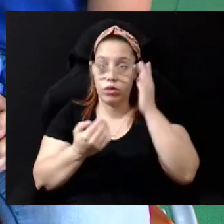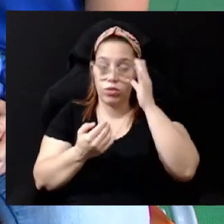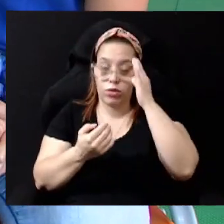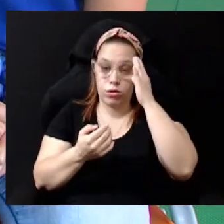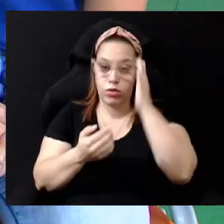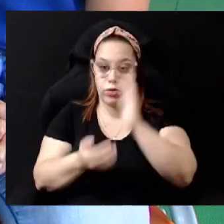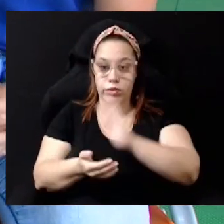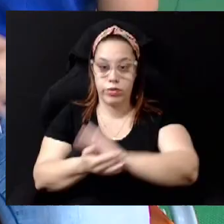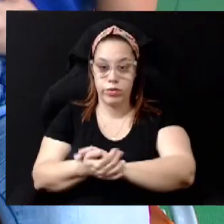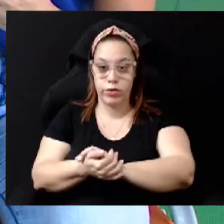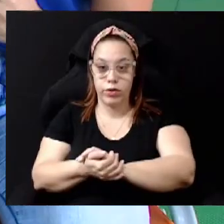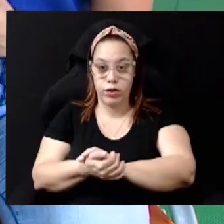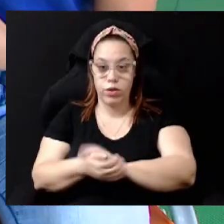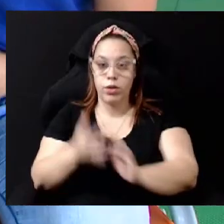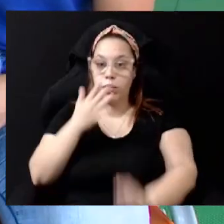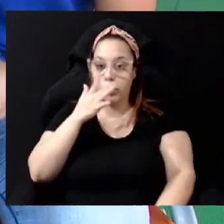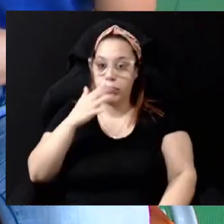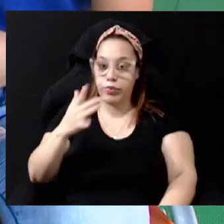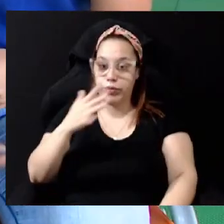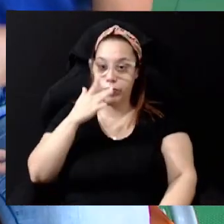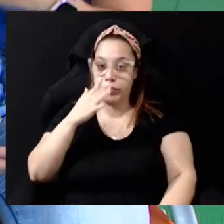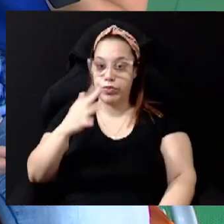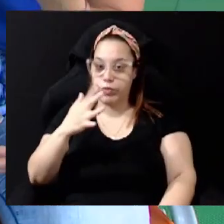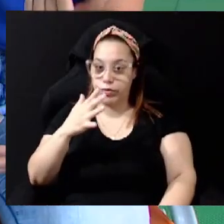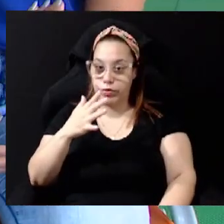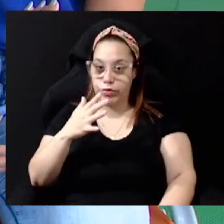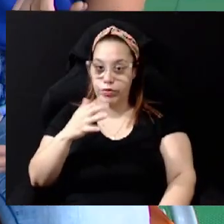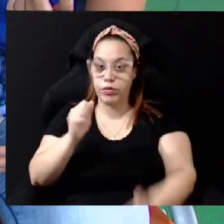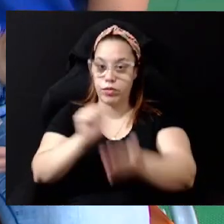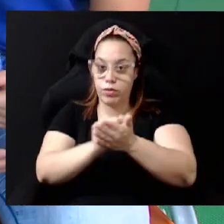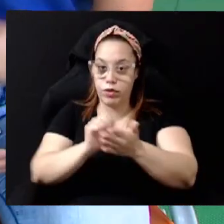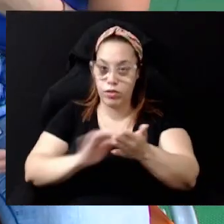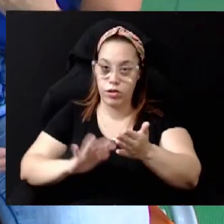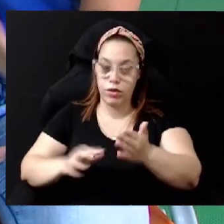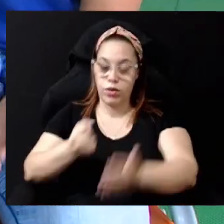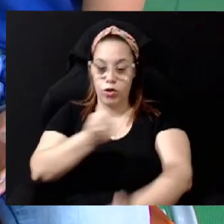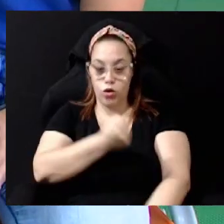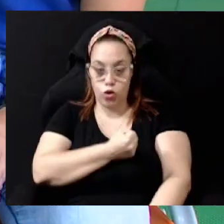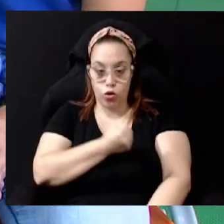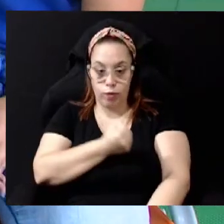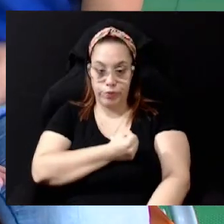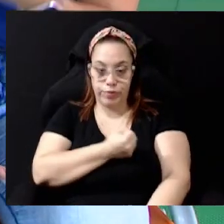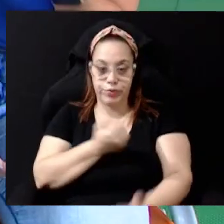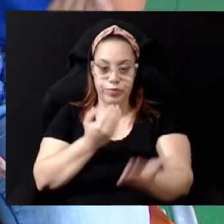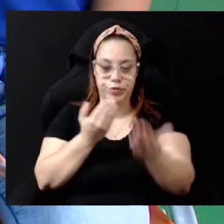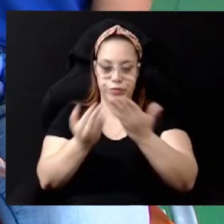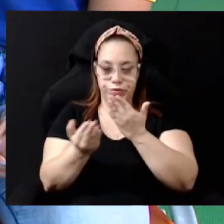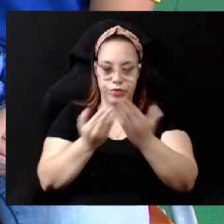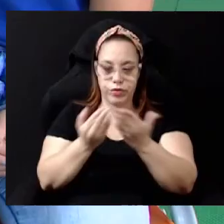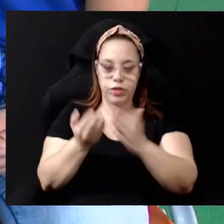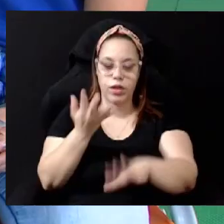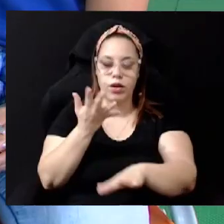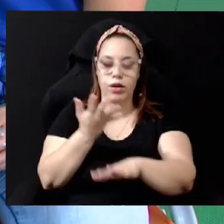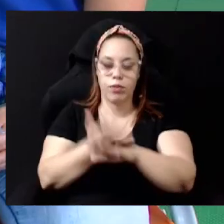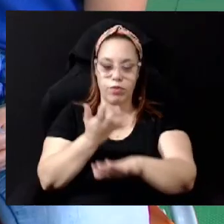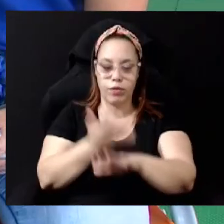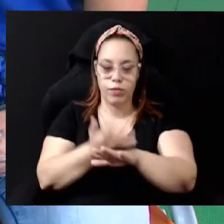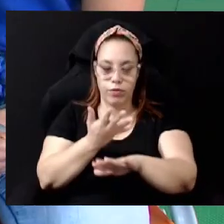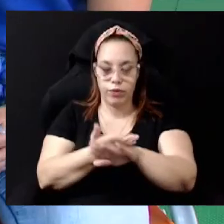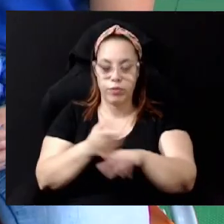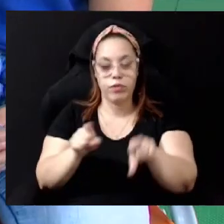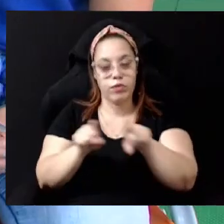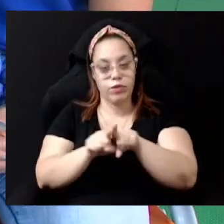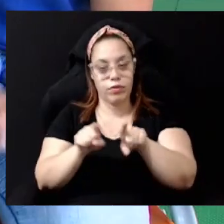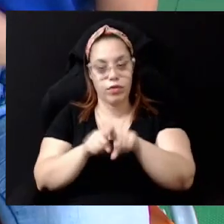educação física, muito partes coloridas, mas também muito atividades numéricas para que se assemelhe muito à matemática.